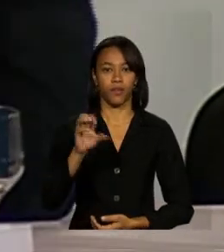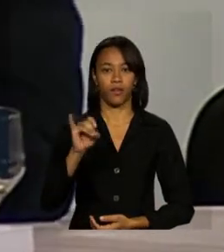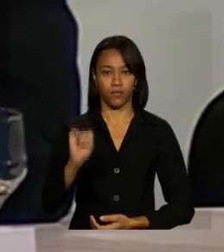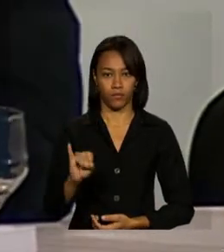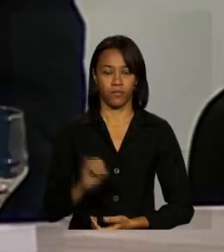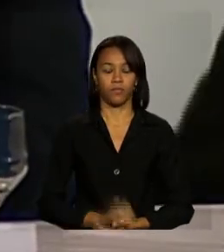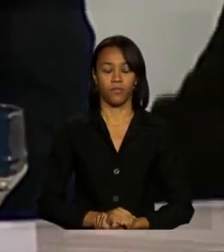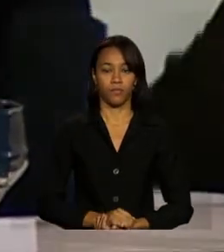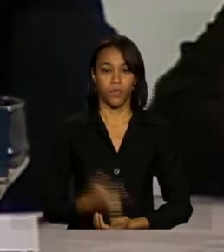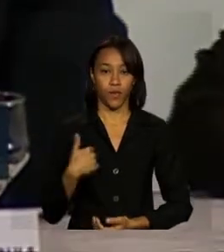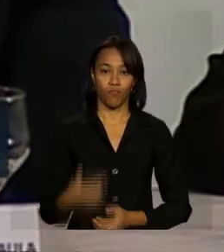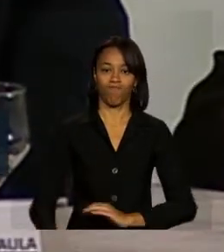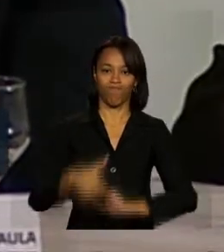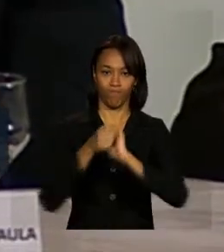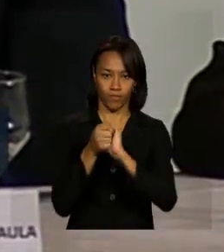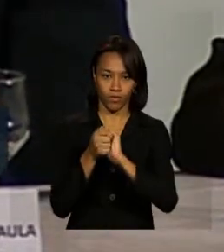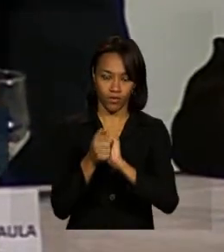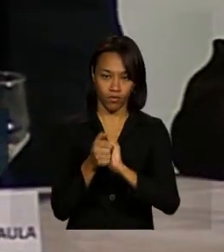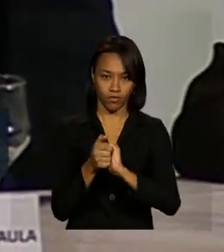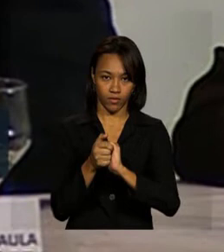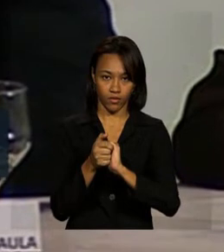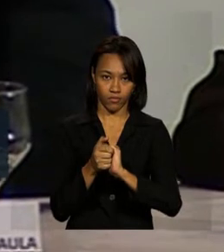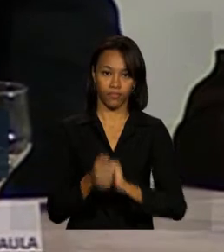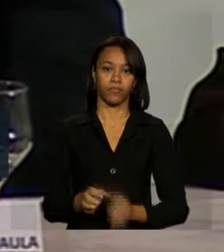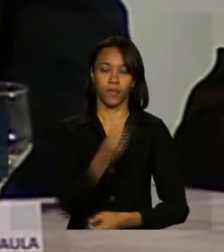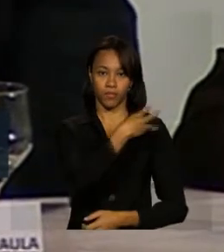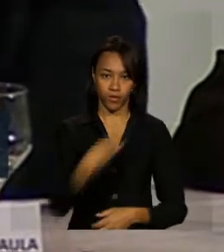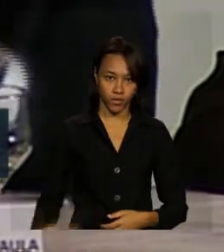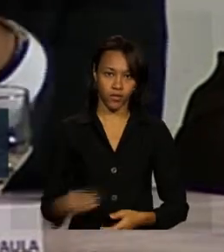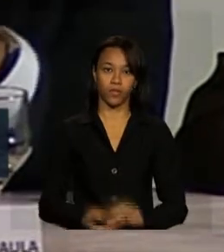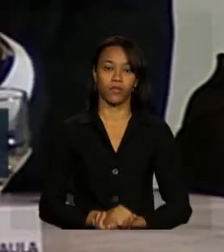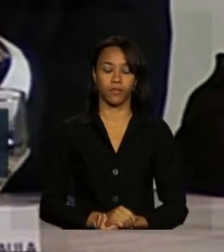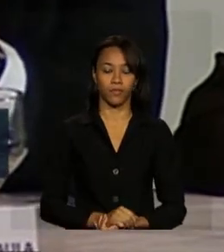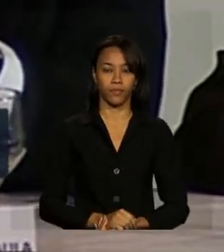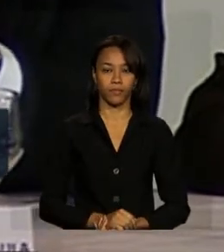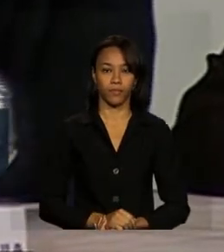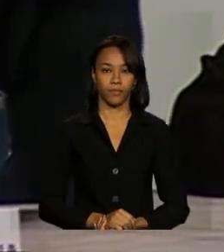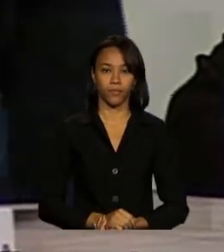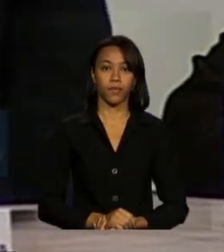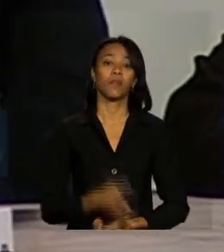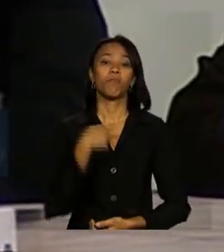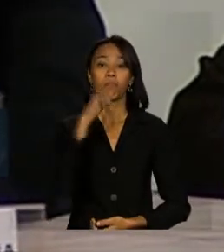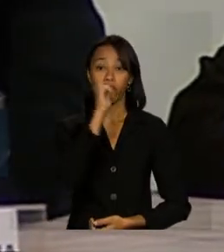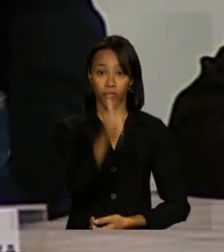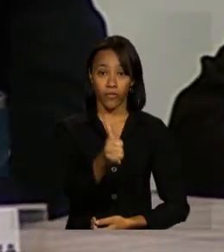permita-me saudar a sua ministra, Ana Holanda, para lhe